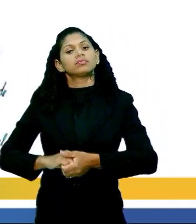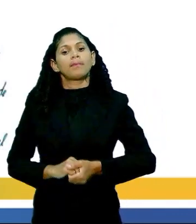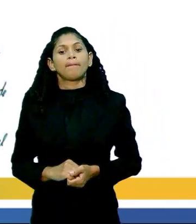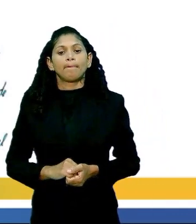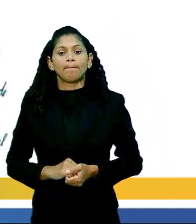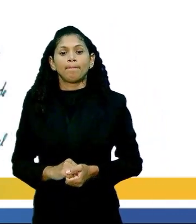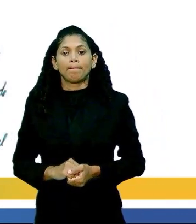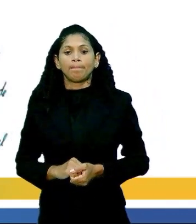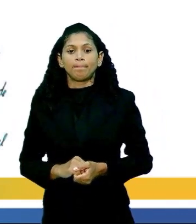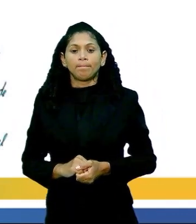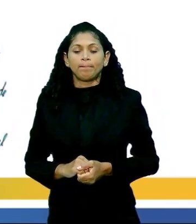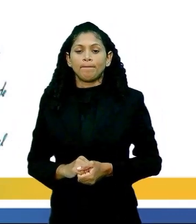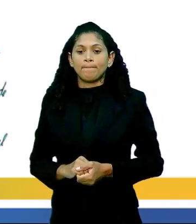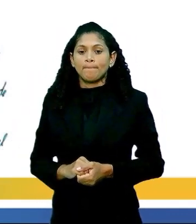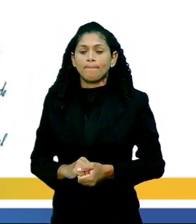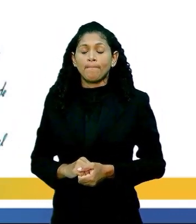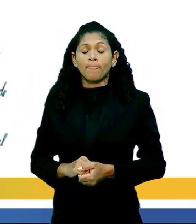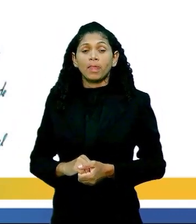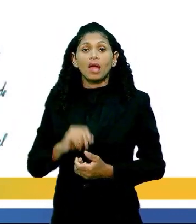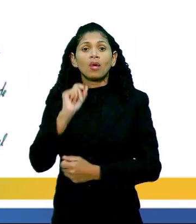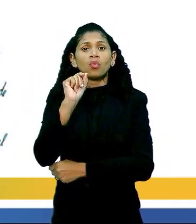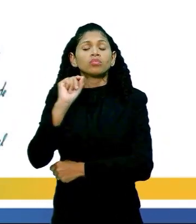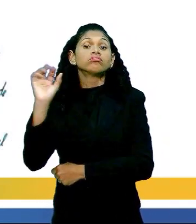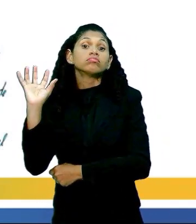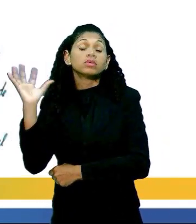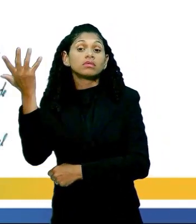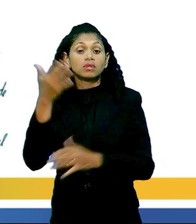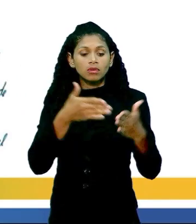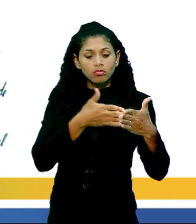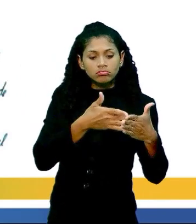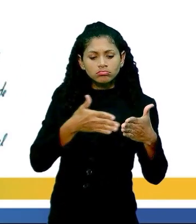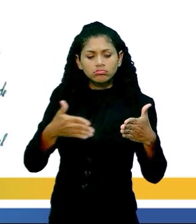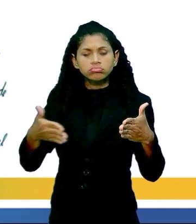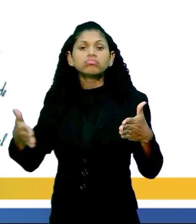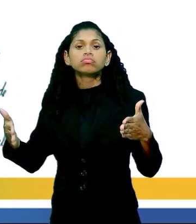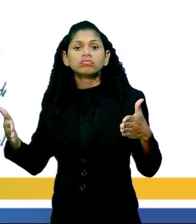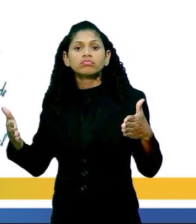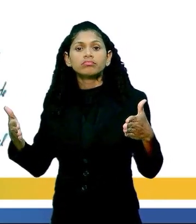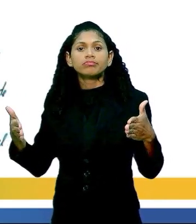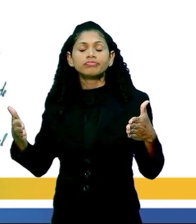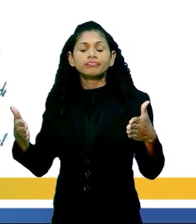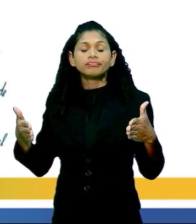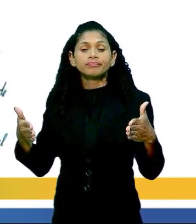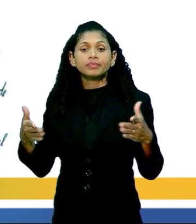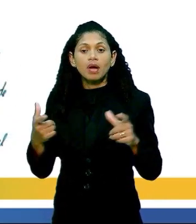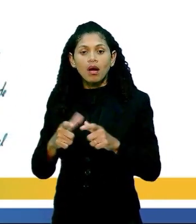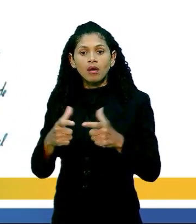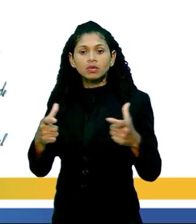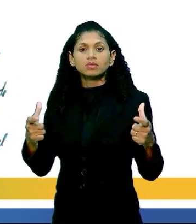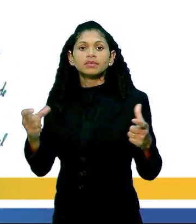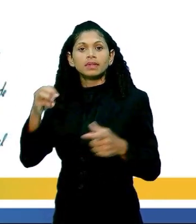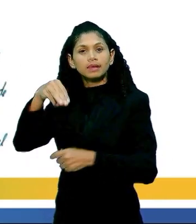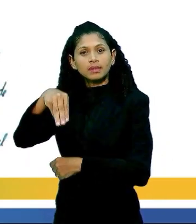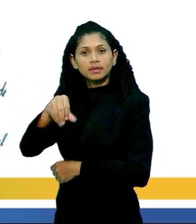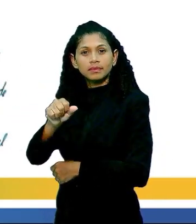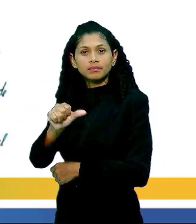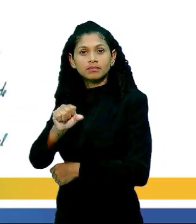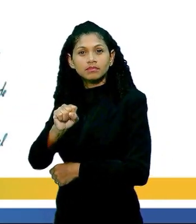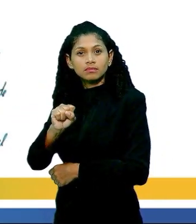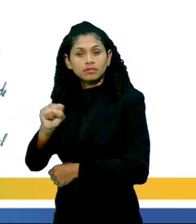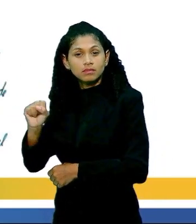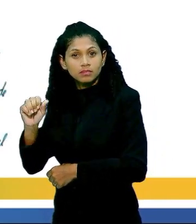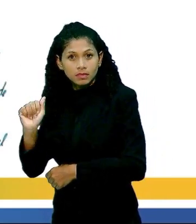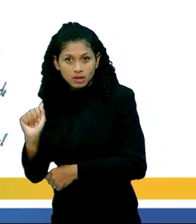Vamos adiante. O que acontece ao longo da sucessão? Aumenta a biomassa, aumenta